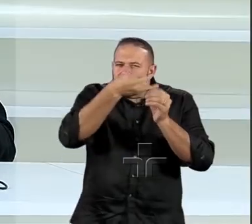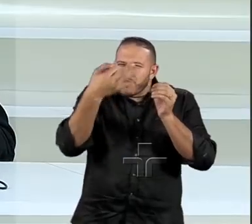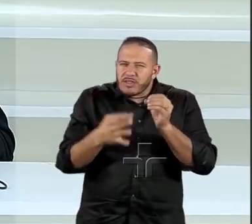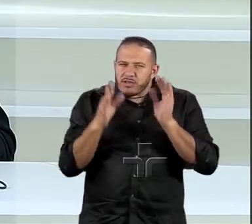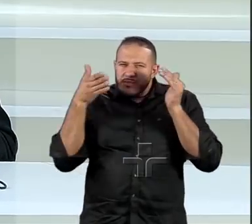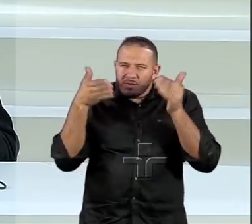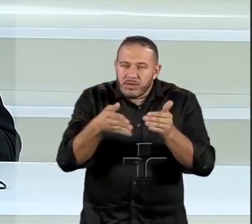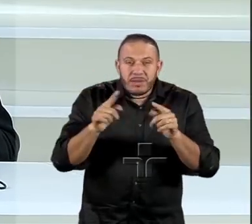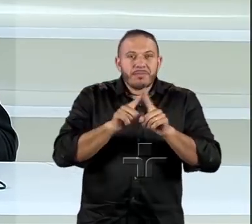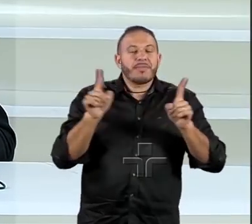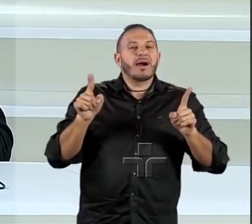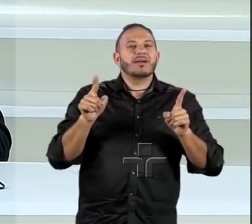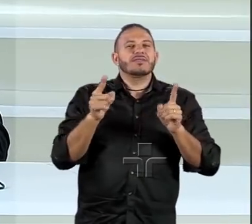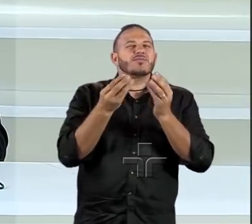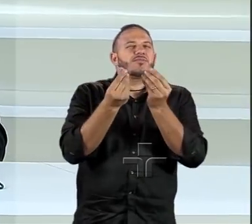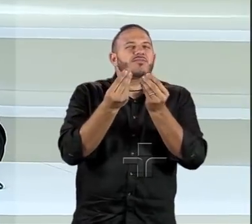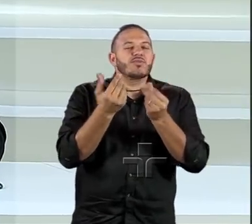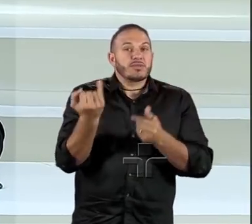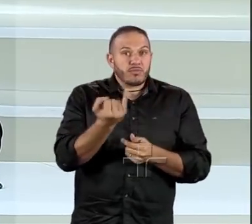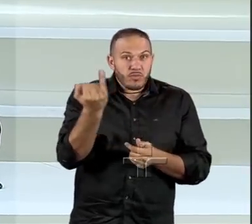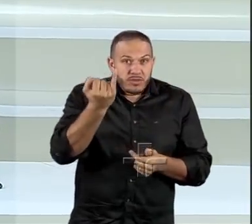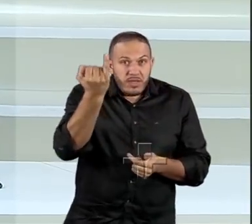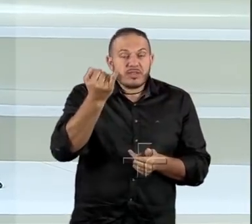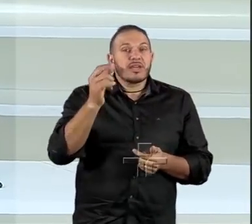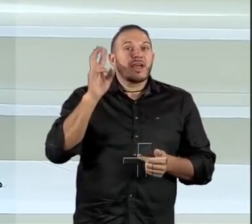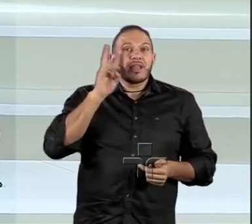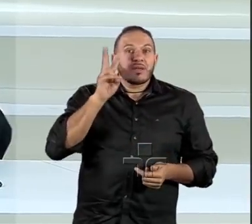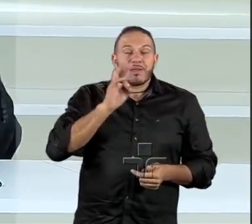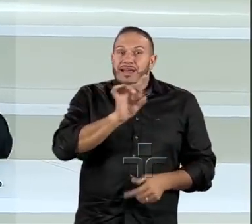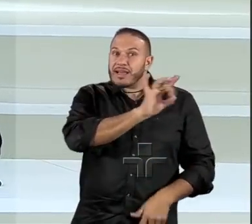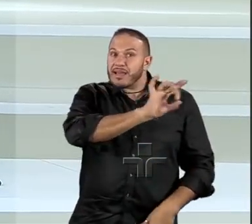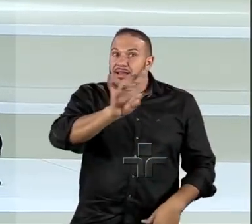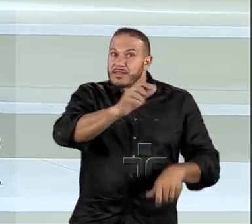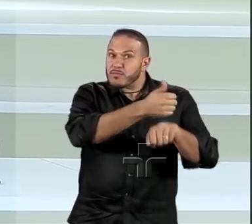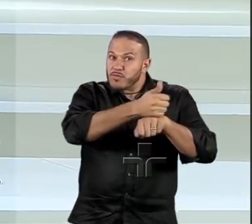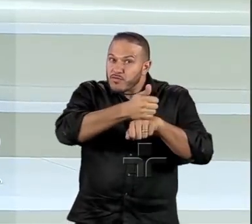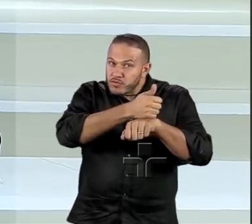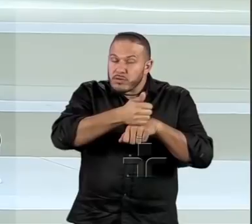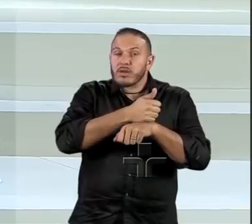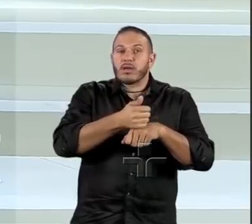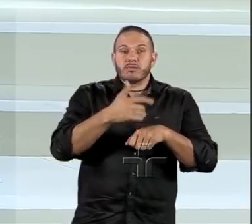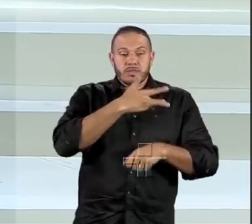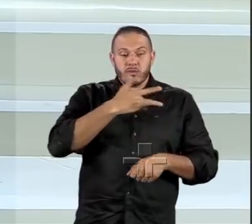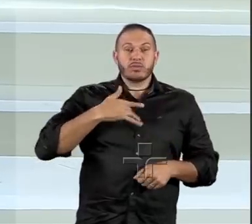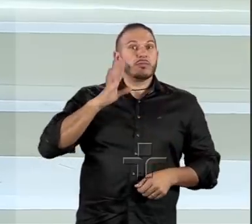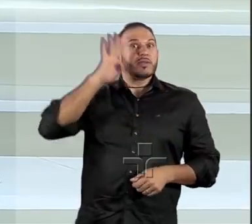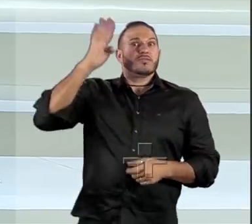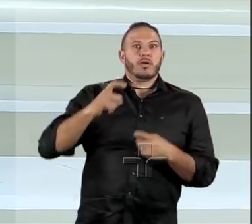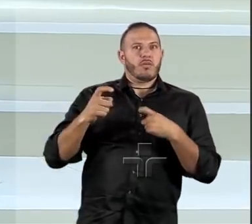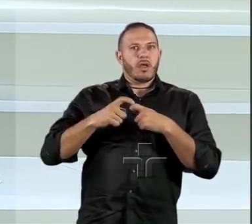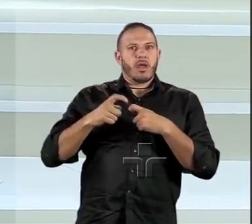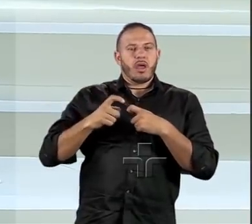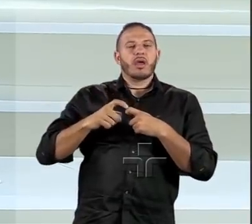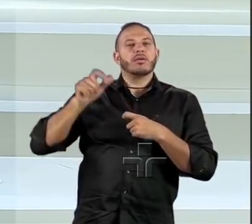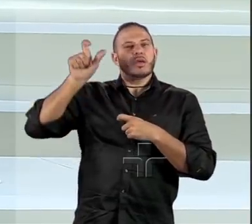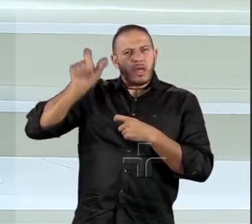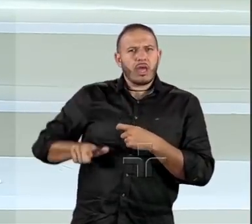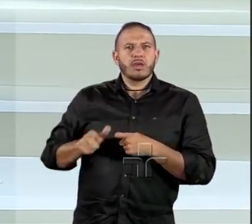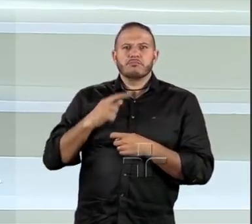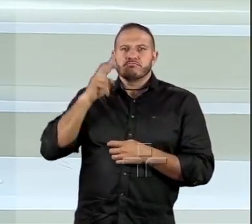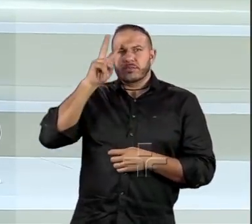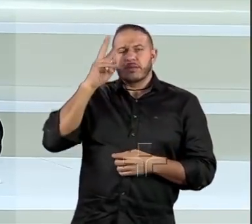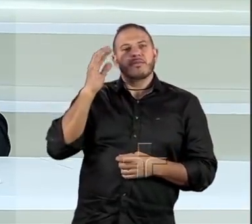um elemento importante é lembrar que cada profissional de saúde, sobretudo o médico, ele é um ordenador de despesa em potencial do